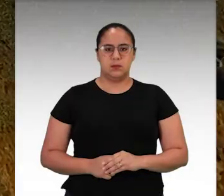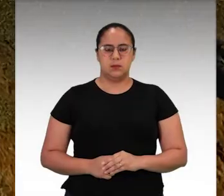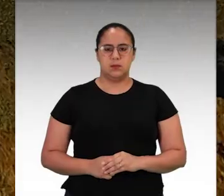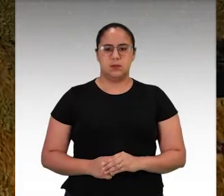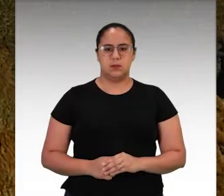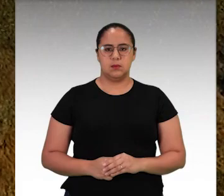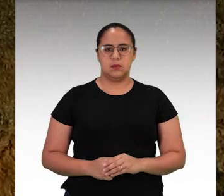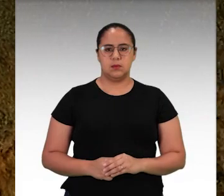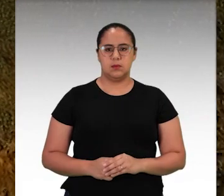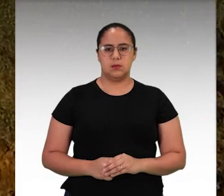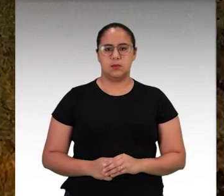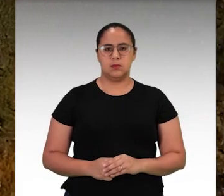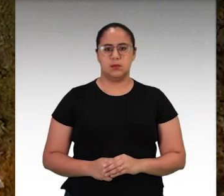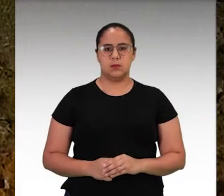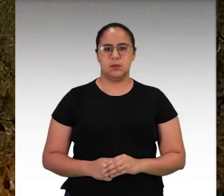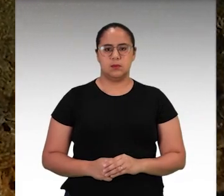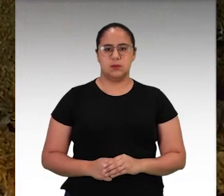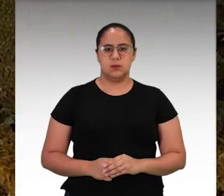Música